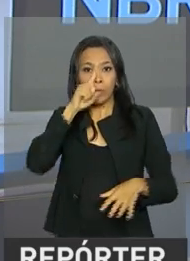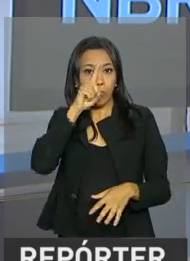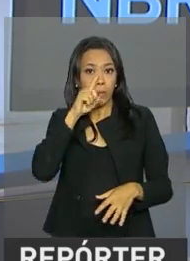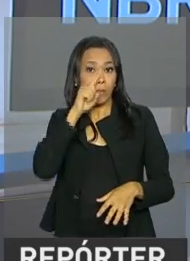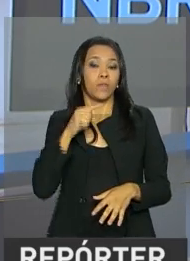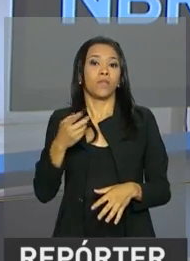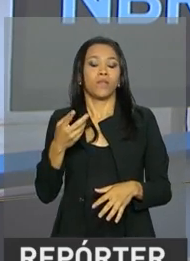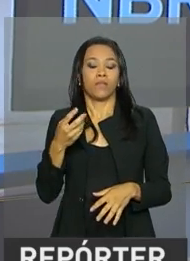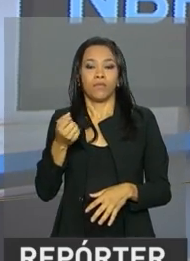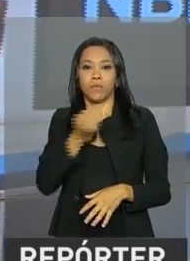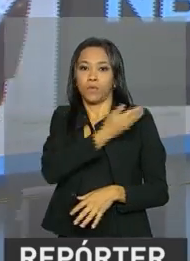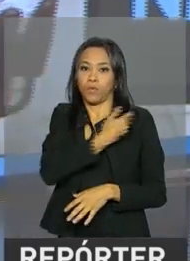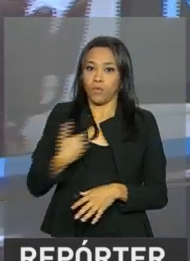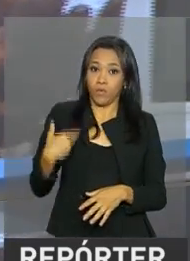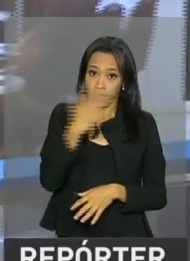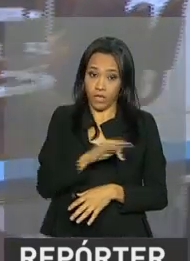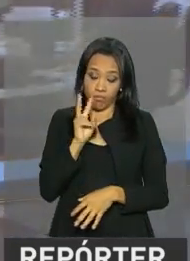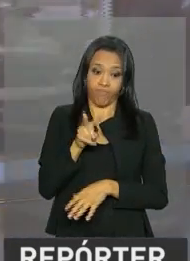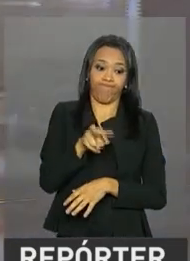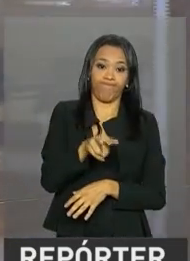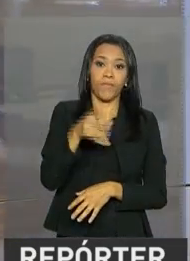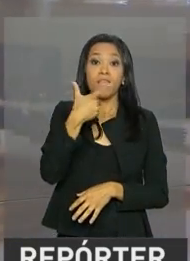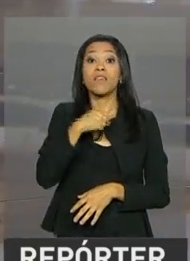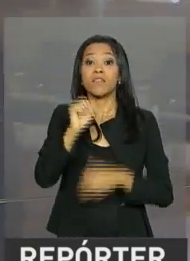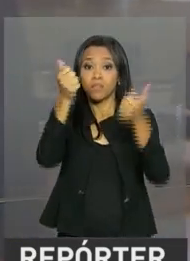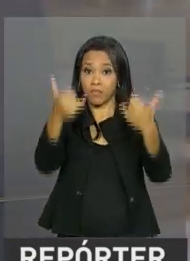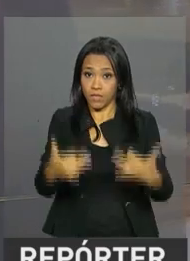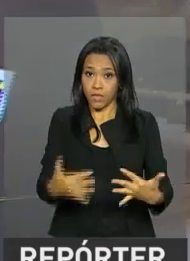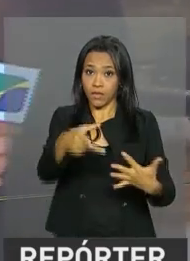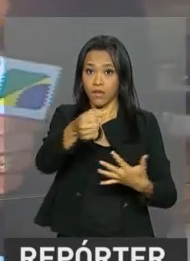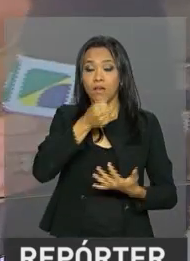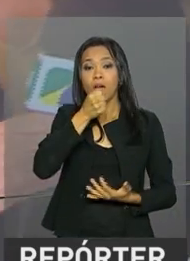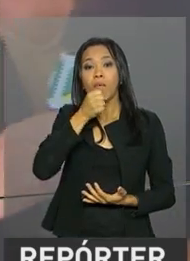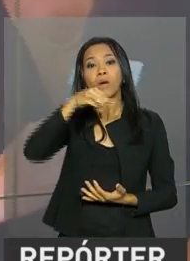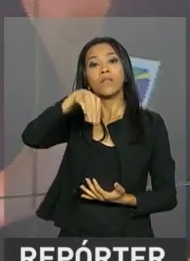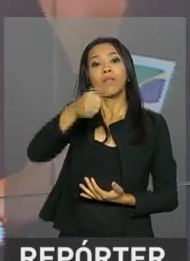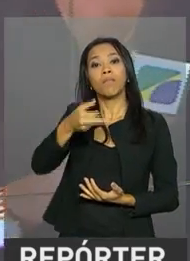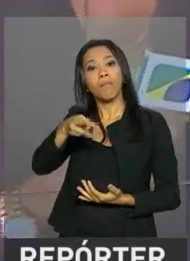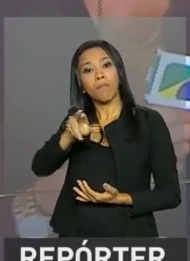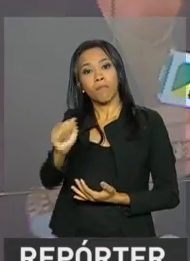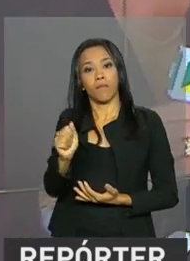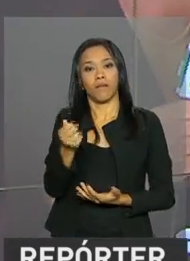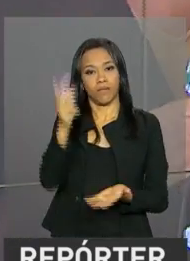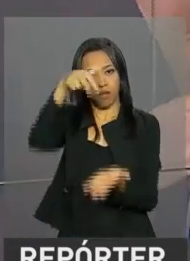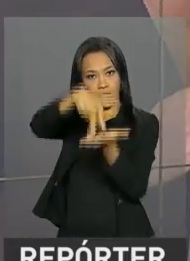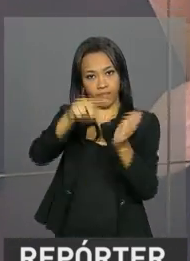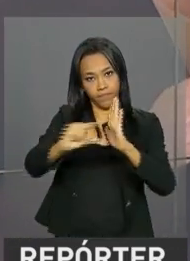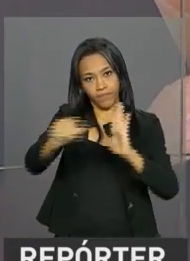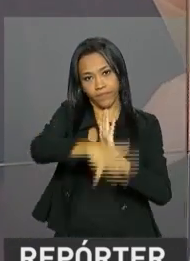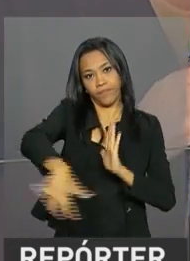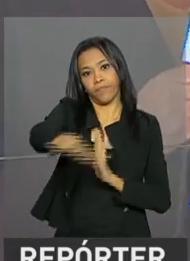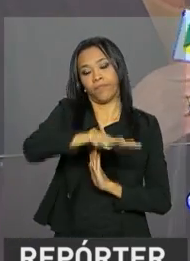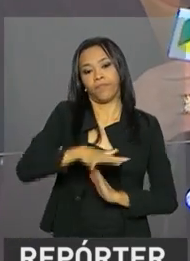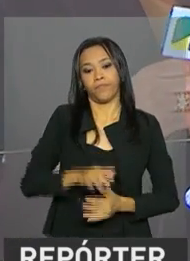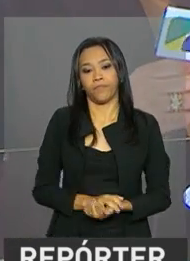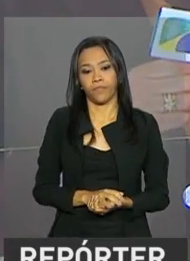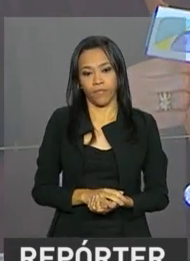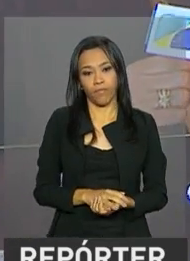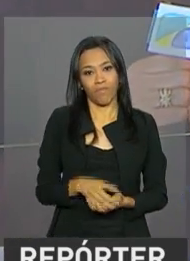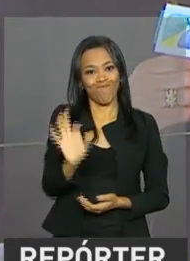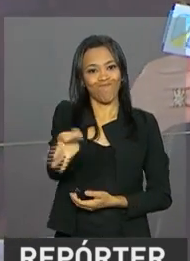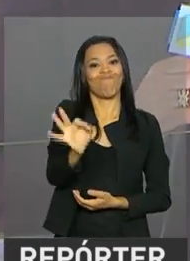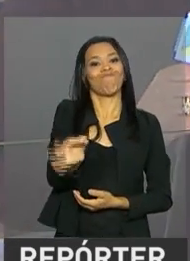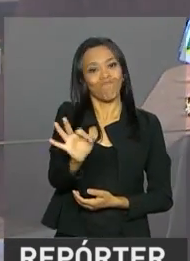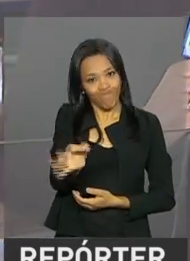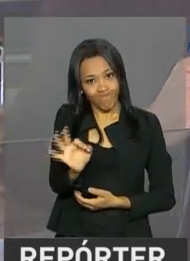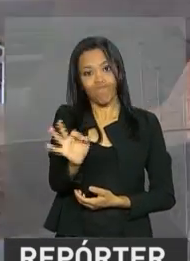governo federal quem vai explicar essa história pra gente a repórter Mara kup que está no palácio Planalto Oi Mara Oi Leandra é isso